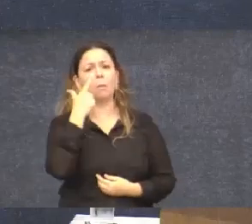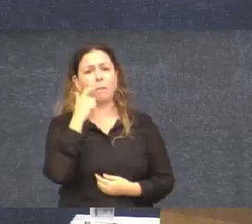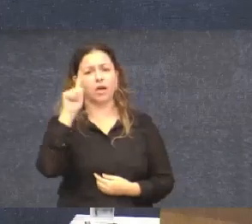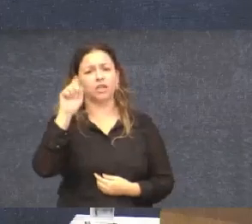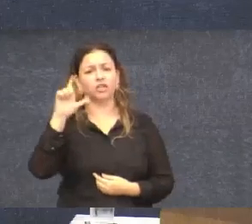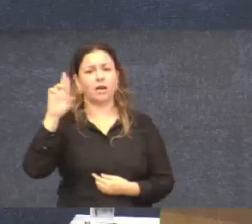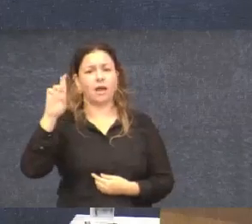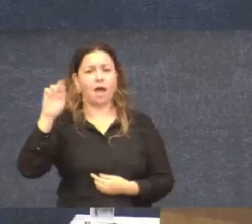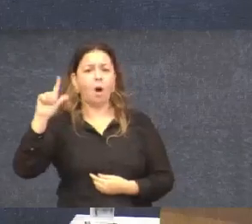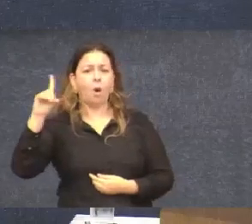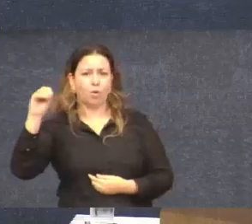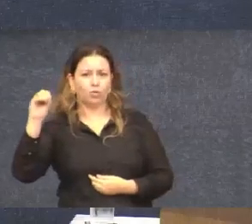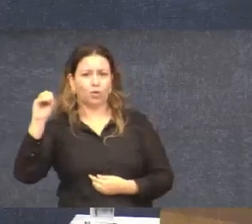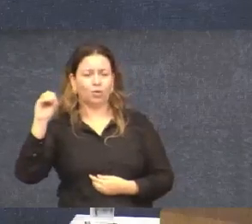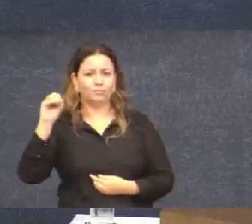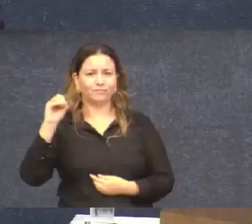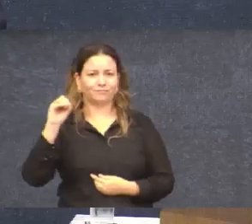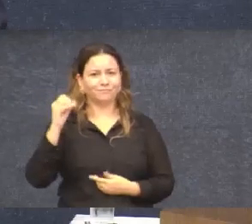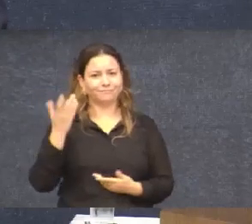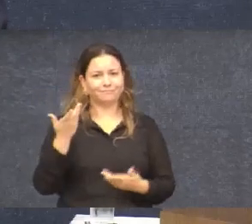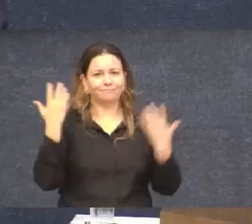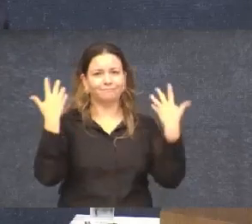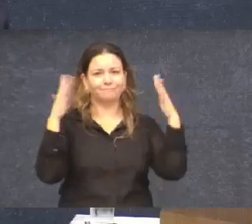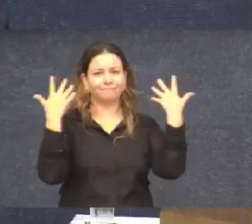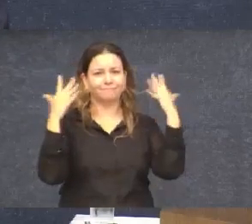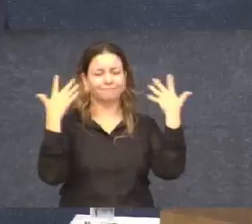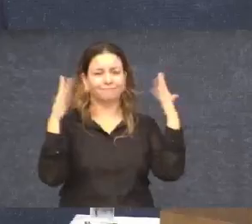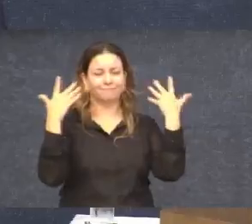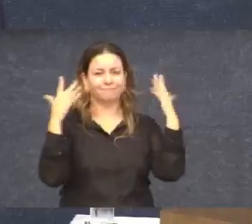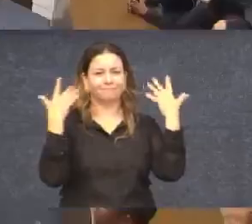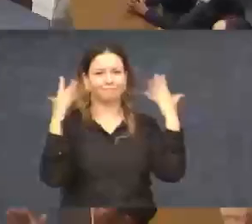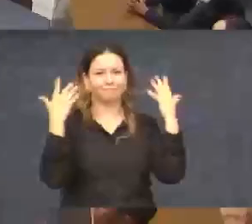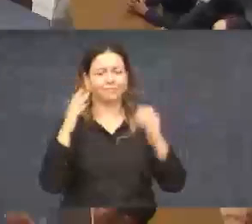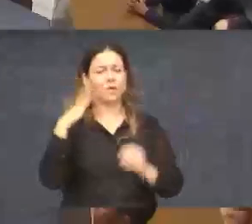Félix, quando fala de Geraldo Félix,